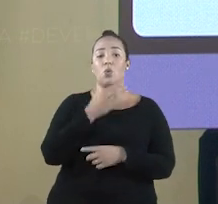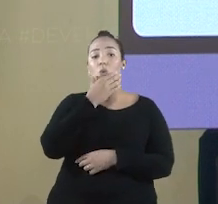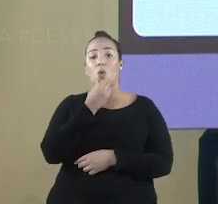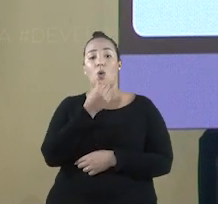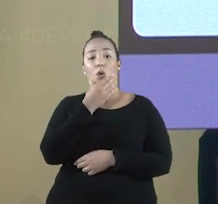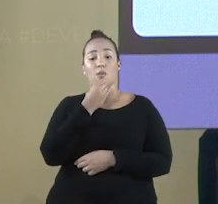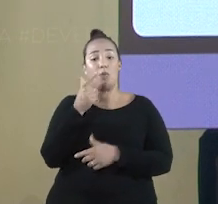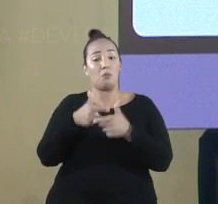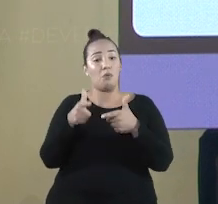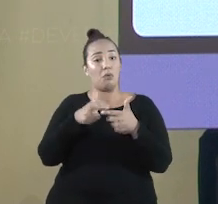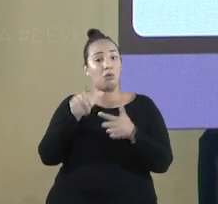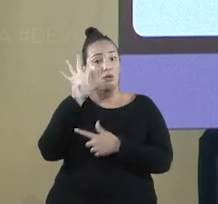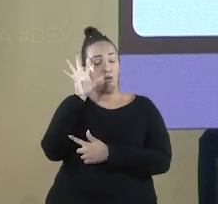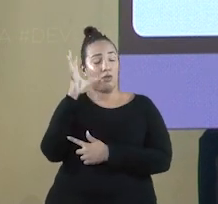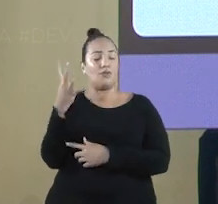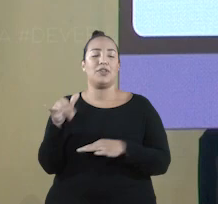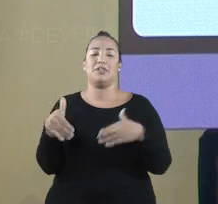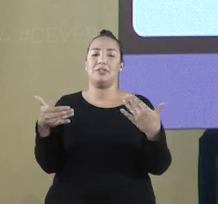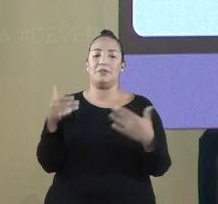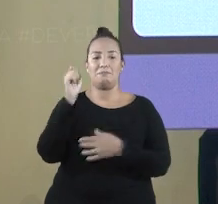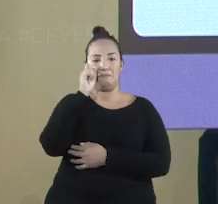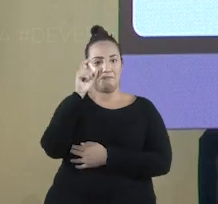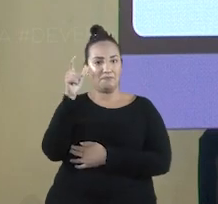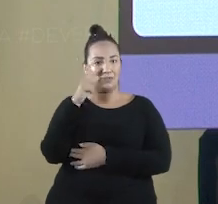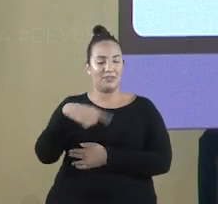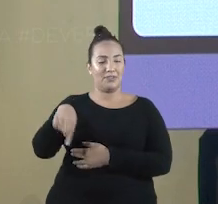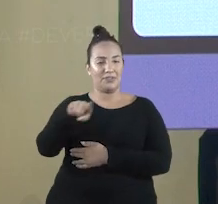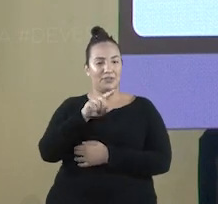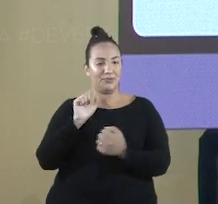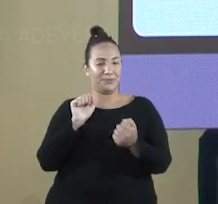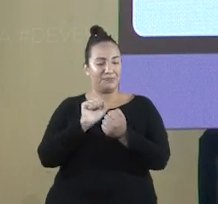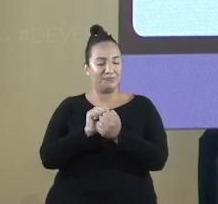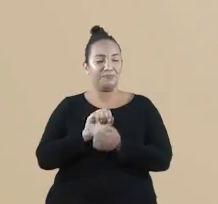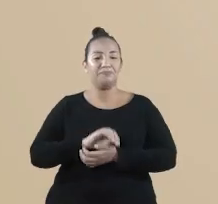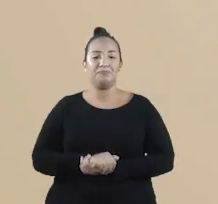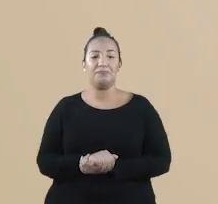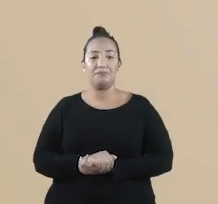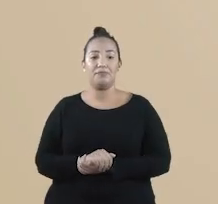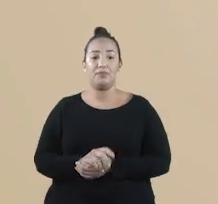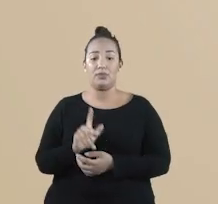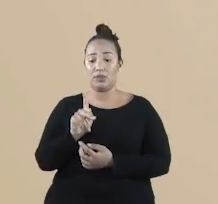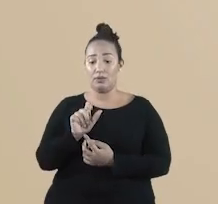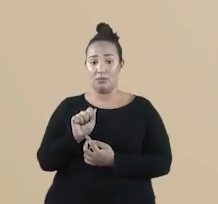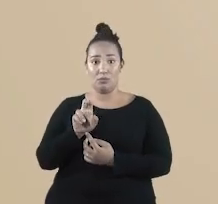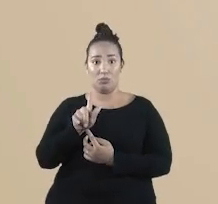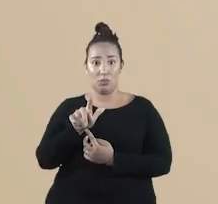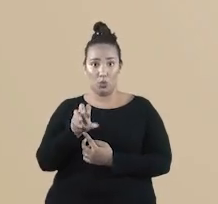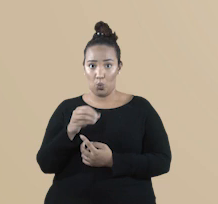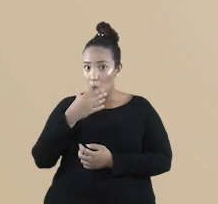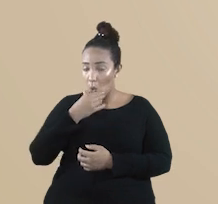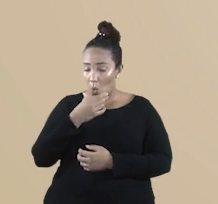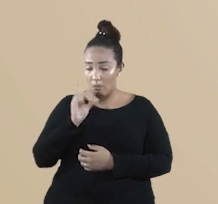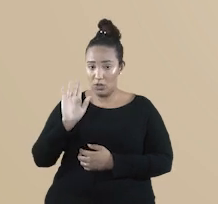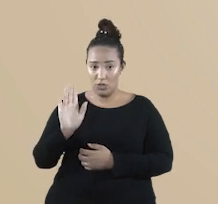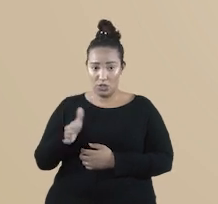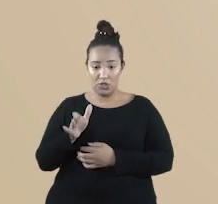a resolver o seu problema. Então fica ligadinho aí e vem comigo. Paulo já realizou a divisão